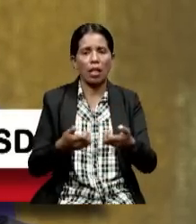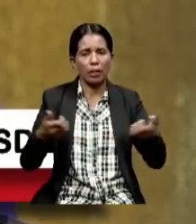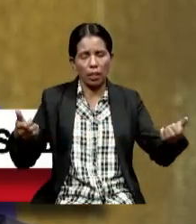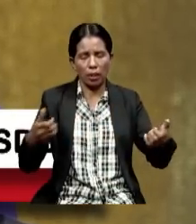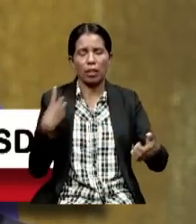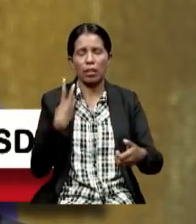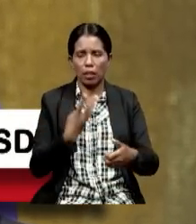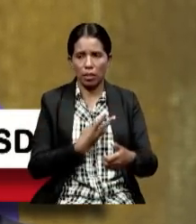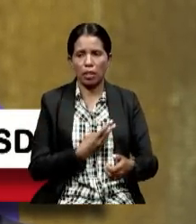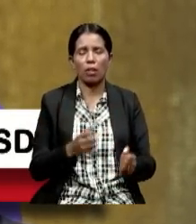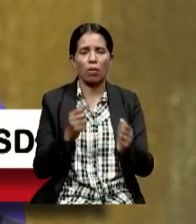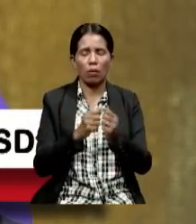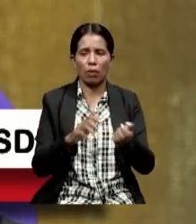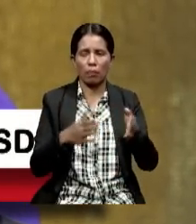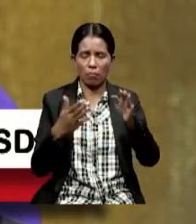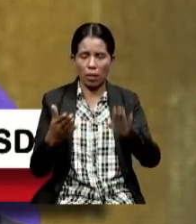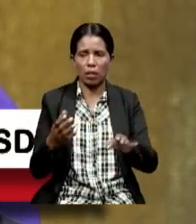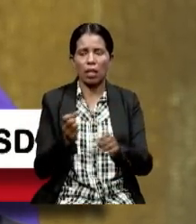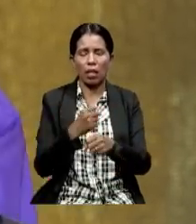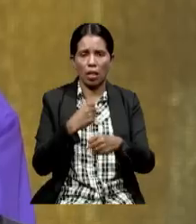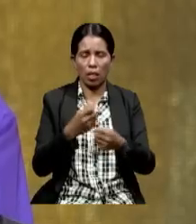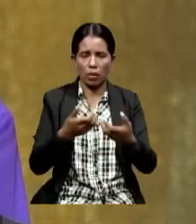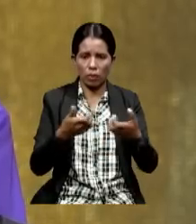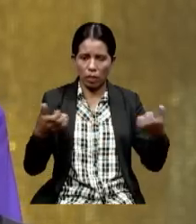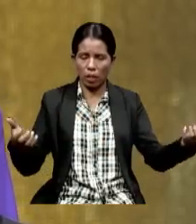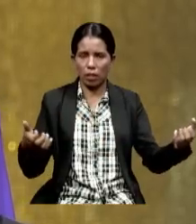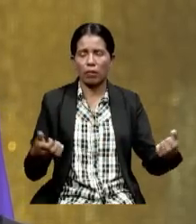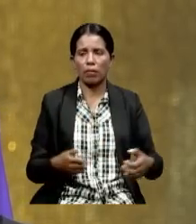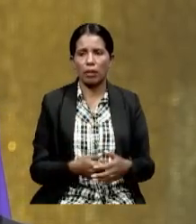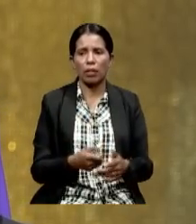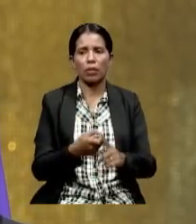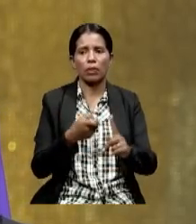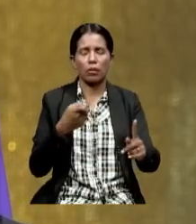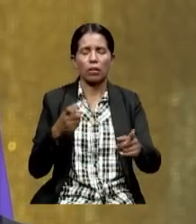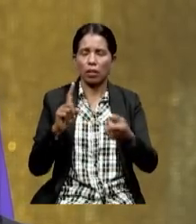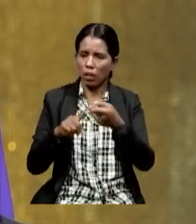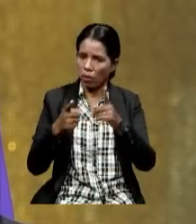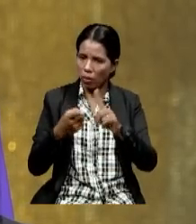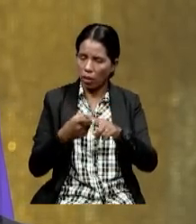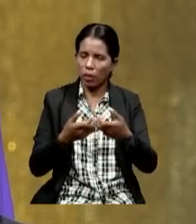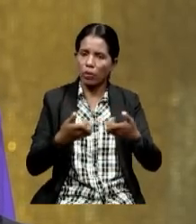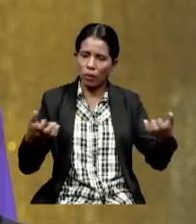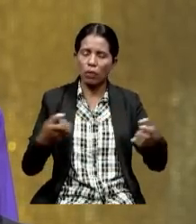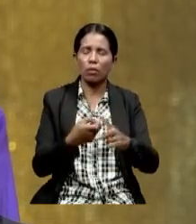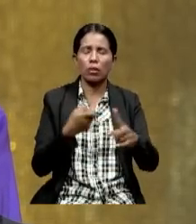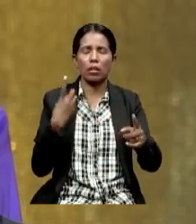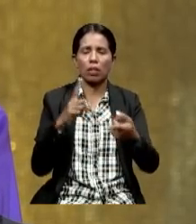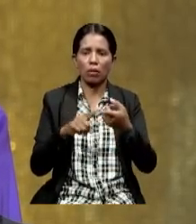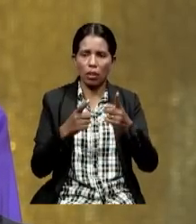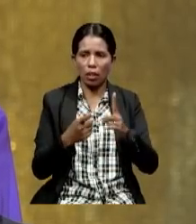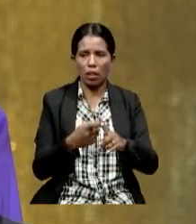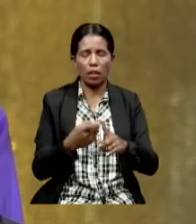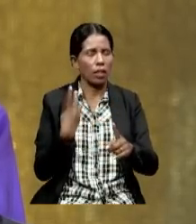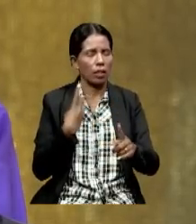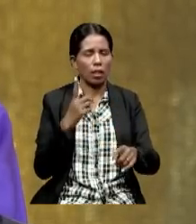Zori mate, halo separação total de ane. Usi tani e belu, itala vele tan,